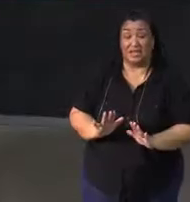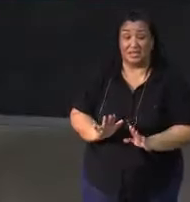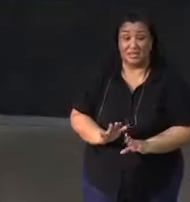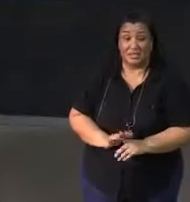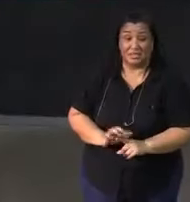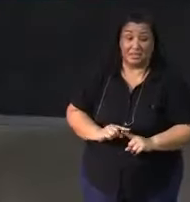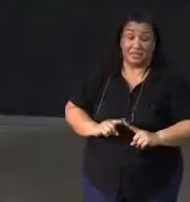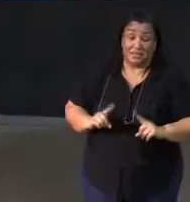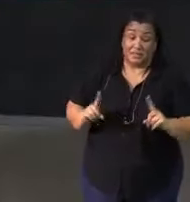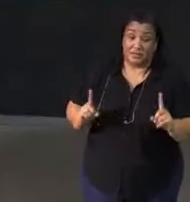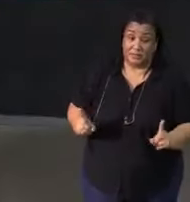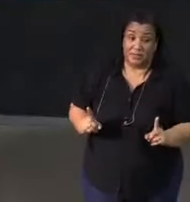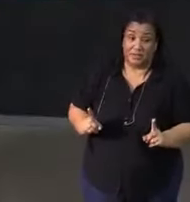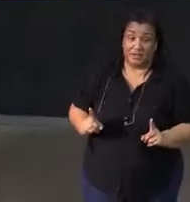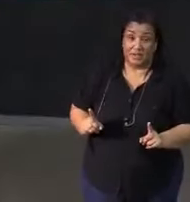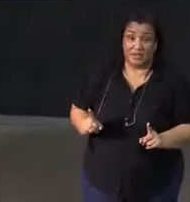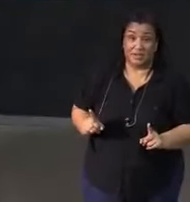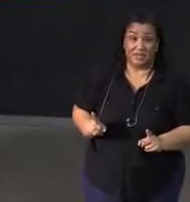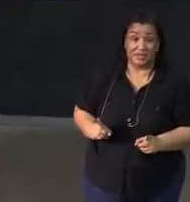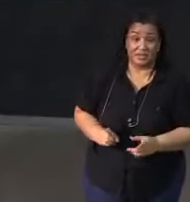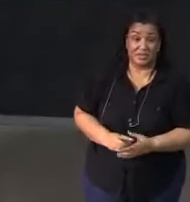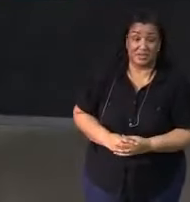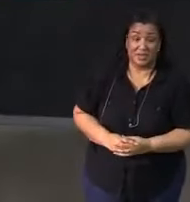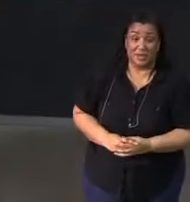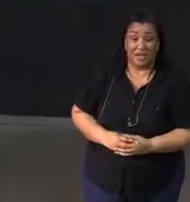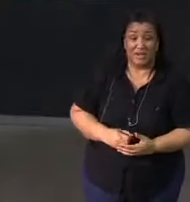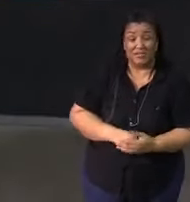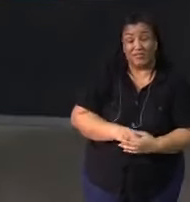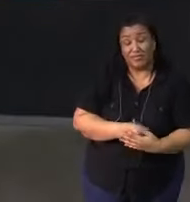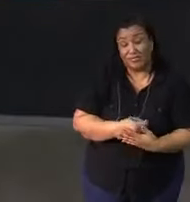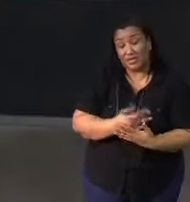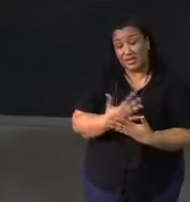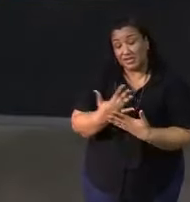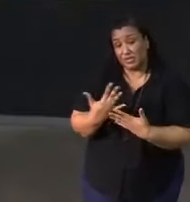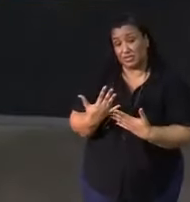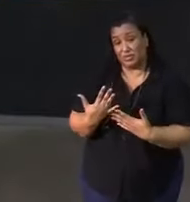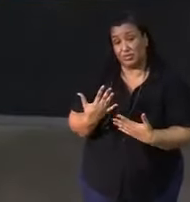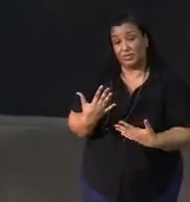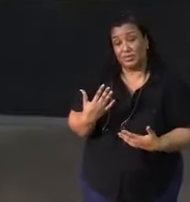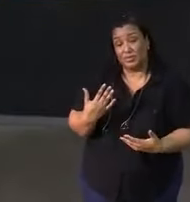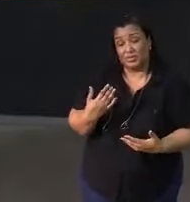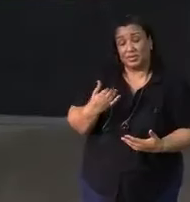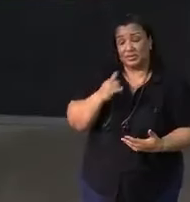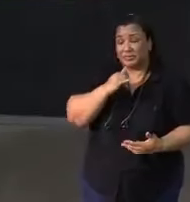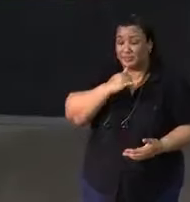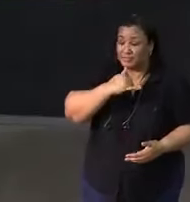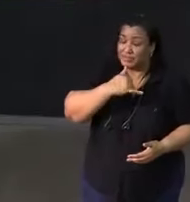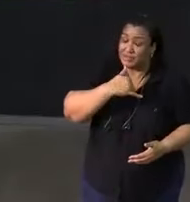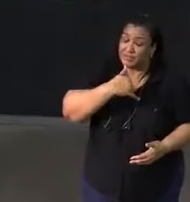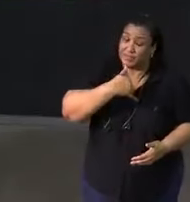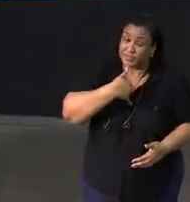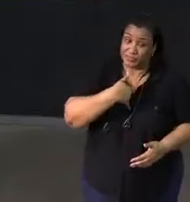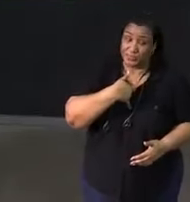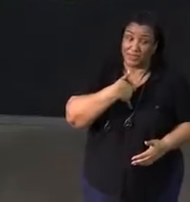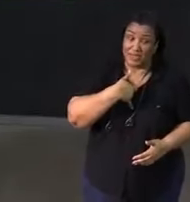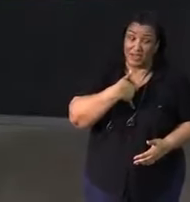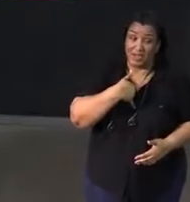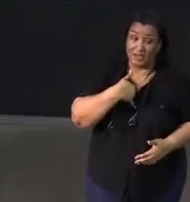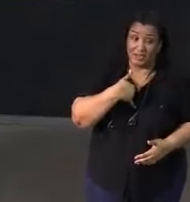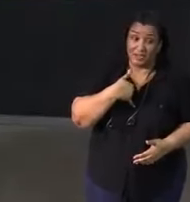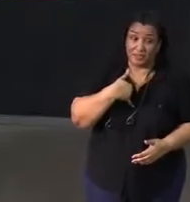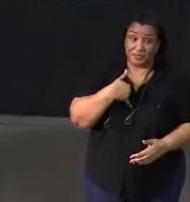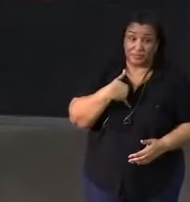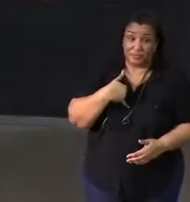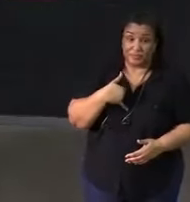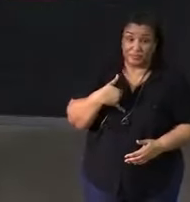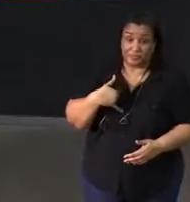mas as coisas me entristecem demais. E por causa da nossa